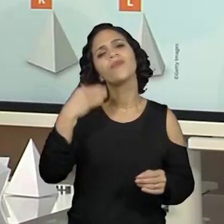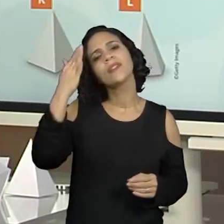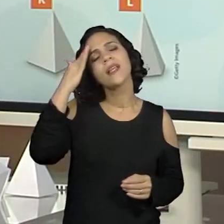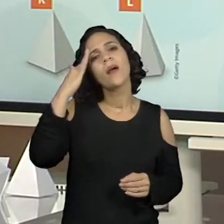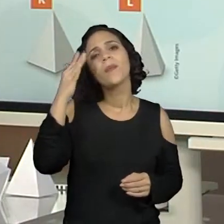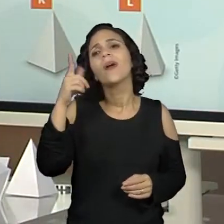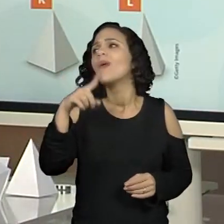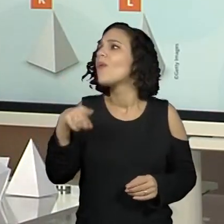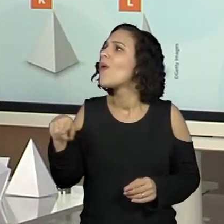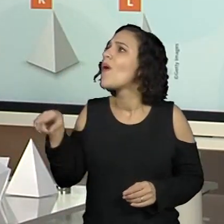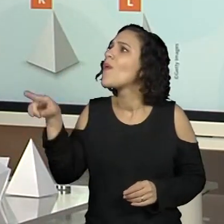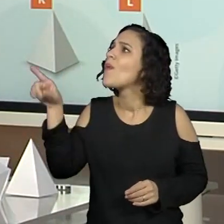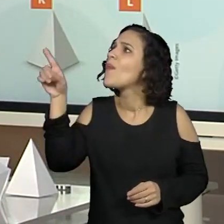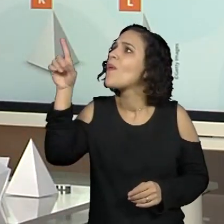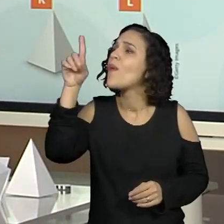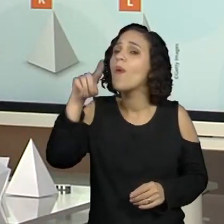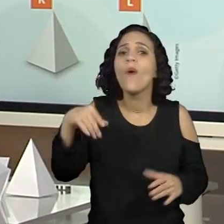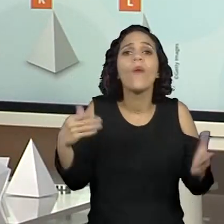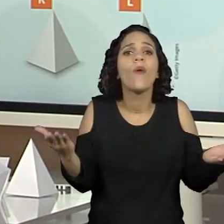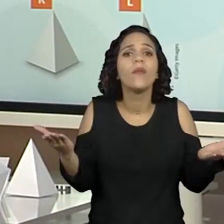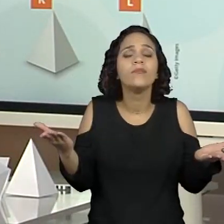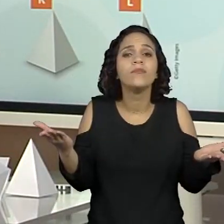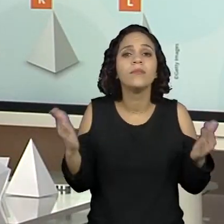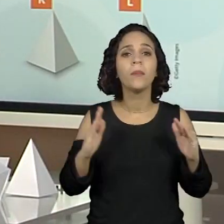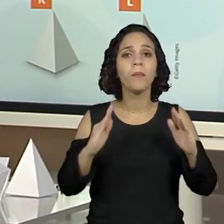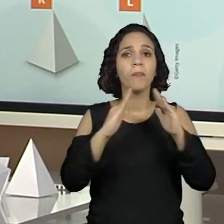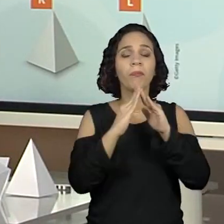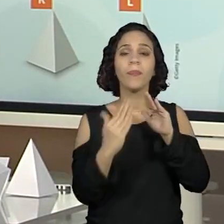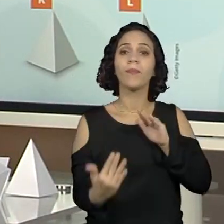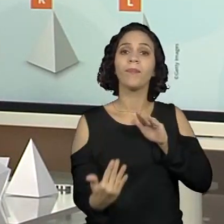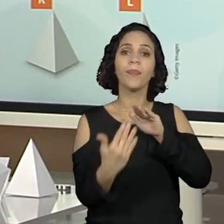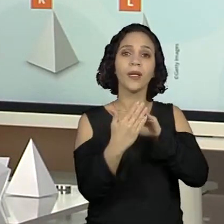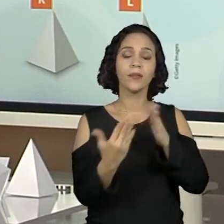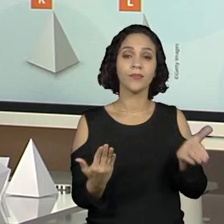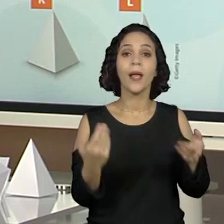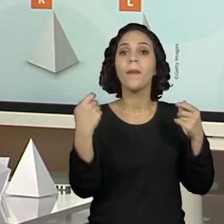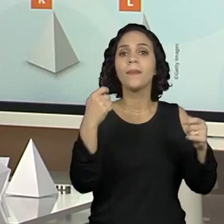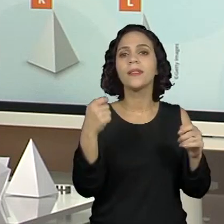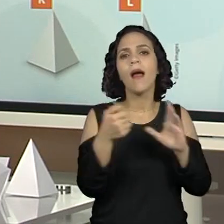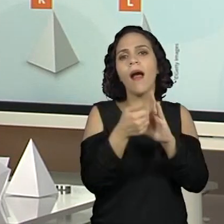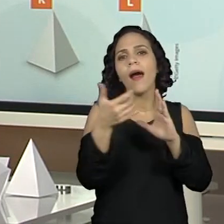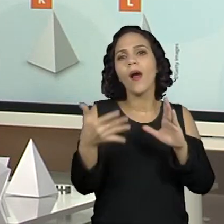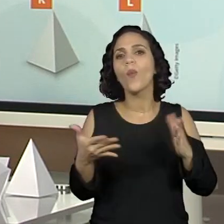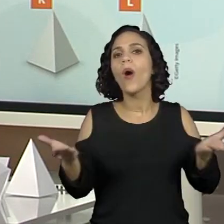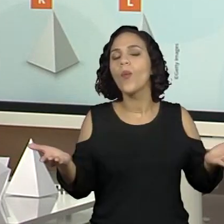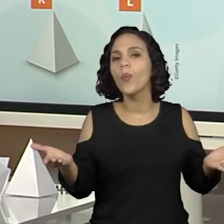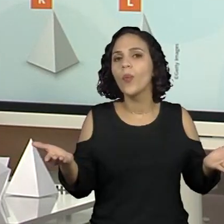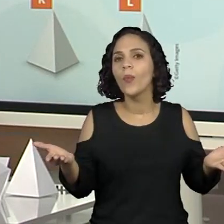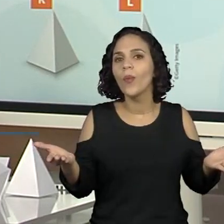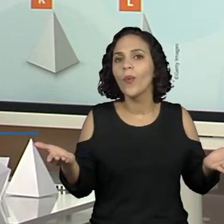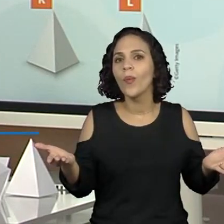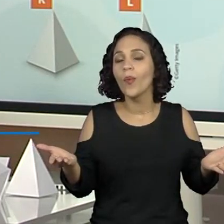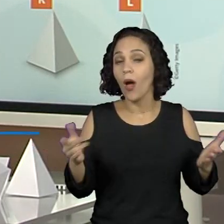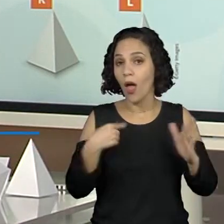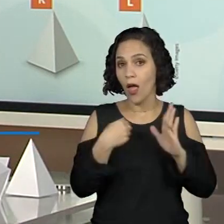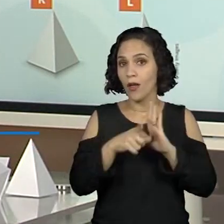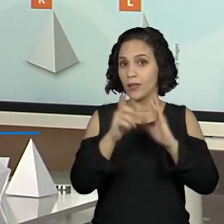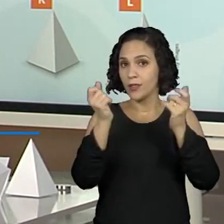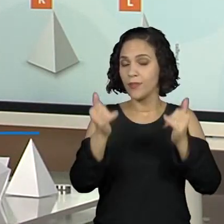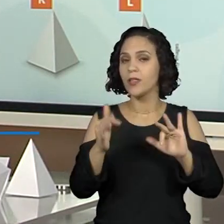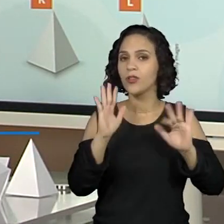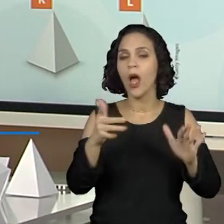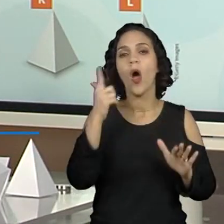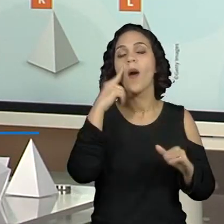buscar um sólido geométrico que tenha quais características? A gente já conversou sobre isso.